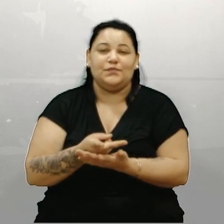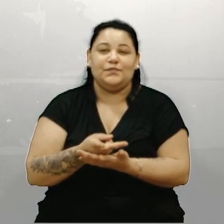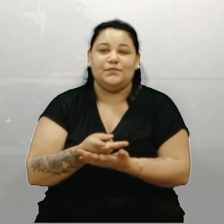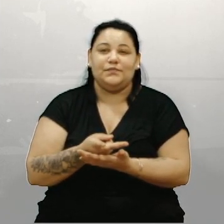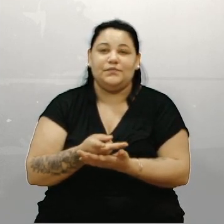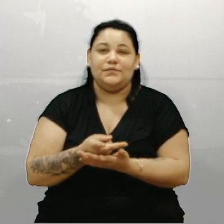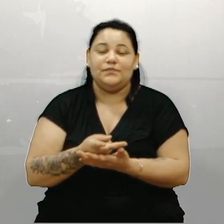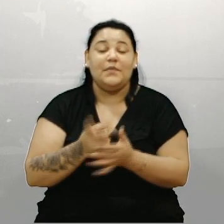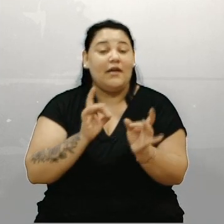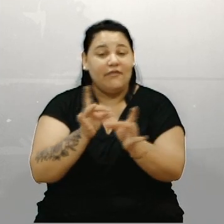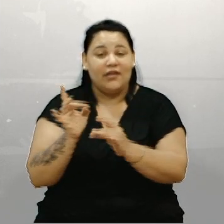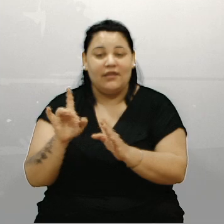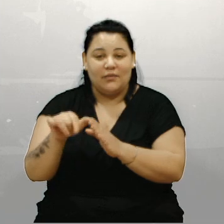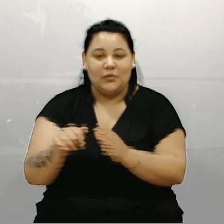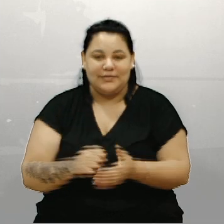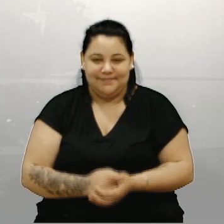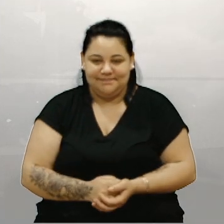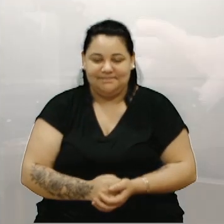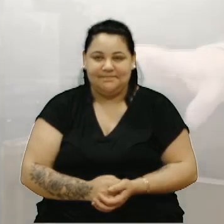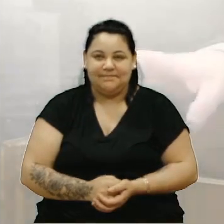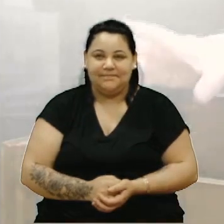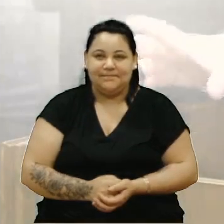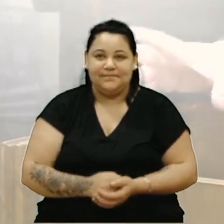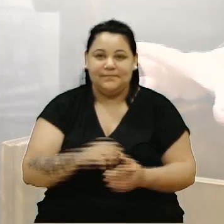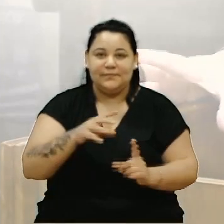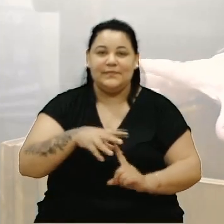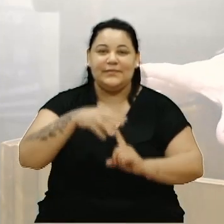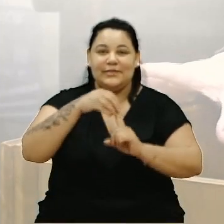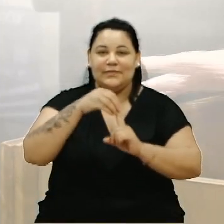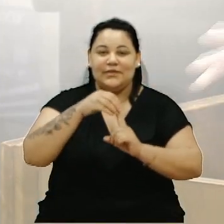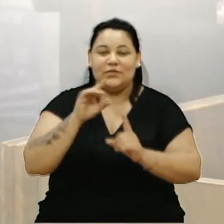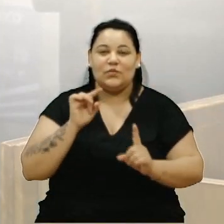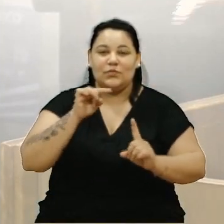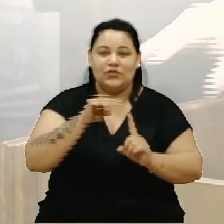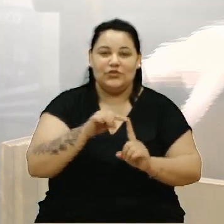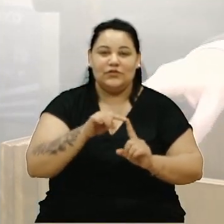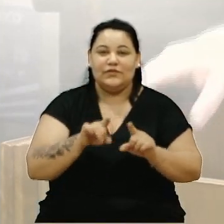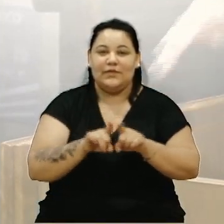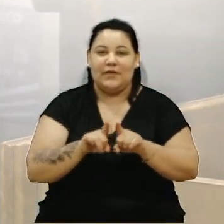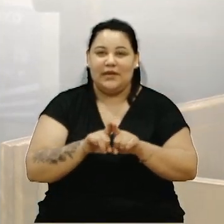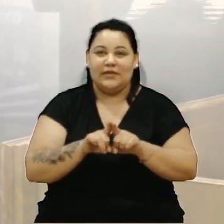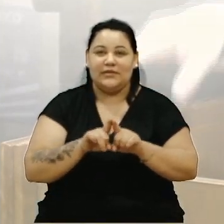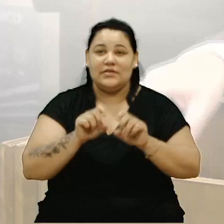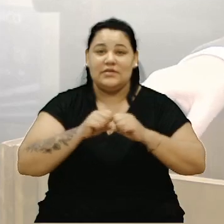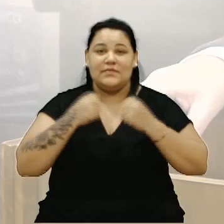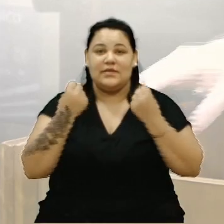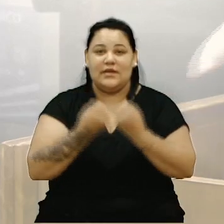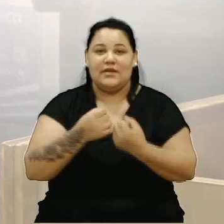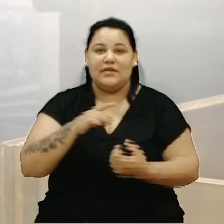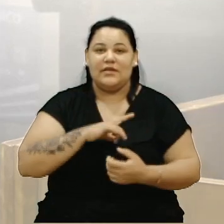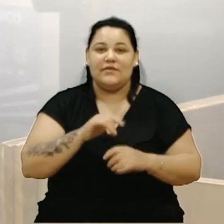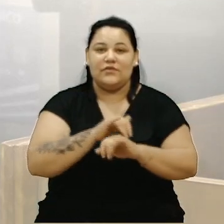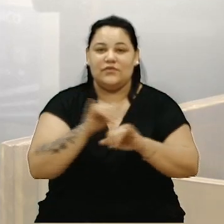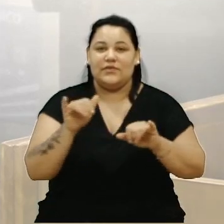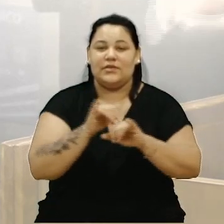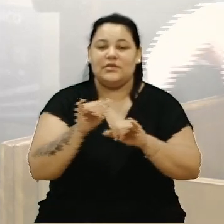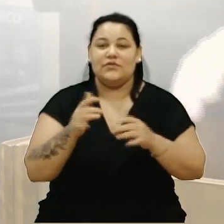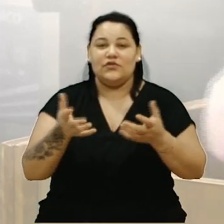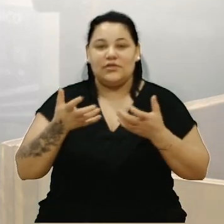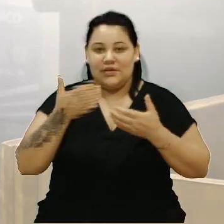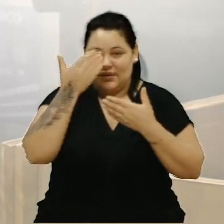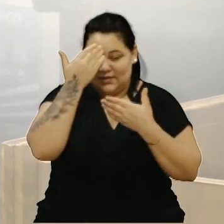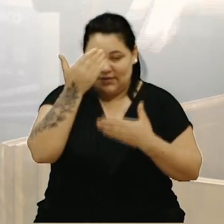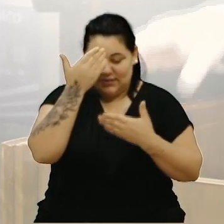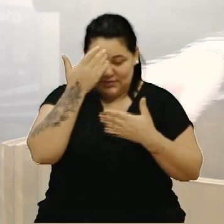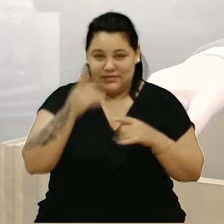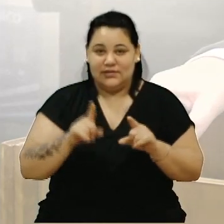a comercialização. Os principais objetivos deste seminário, que teve a divulgação, e aqui agradecer a divulgação